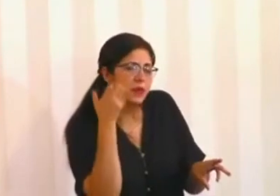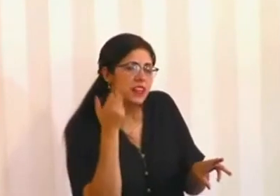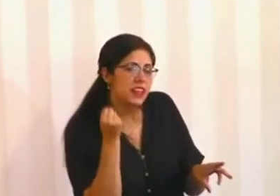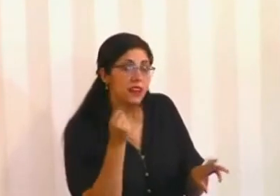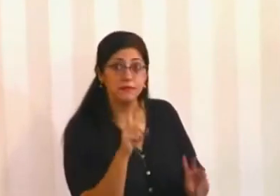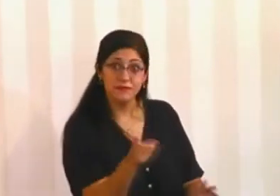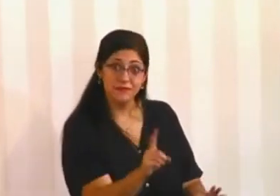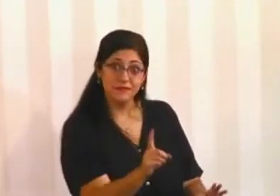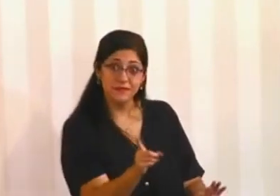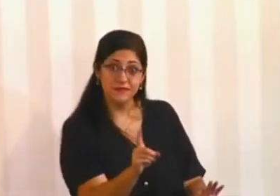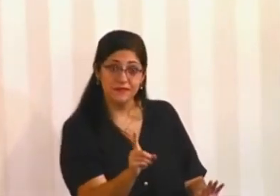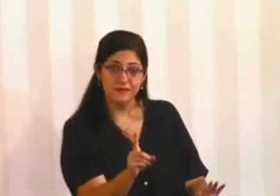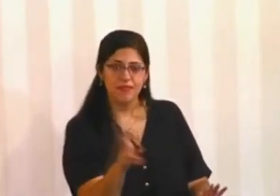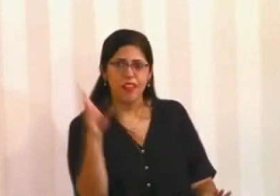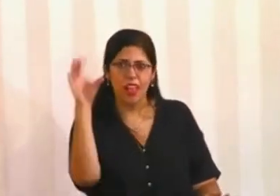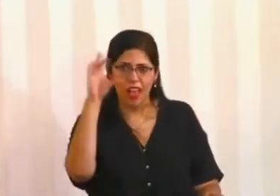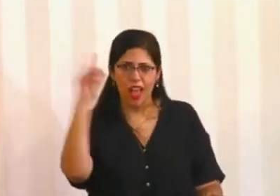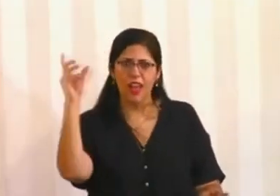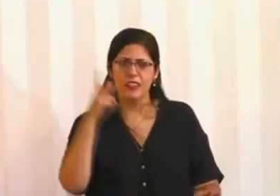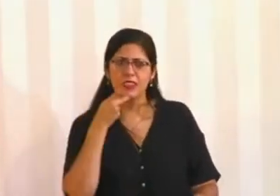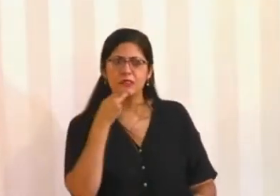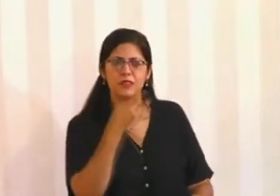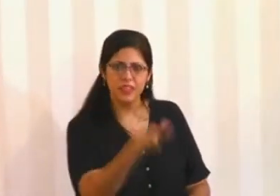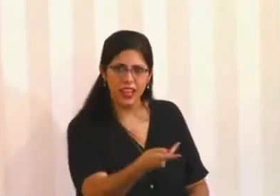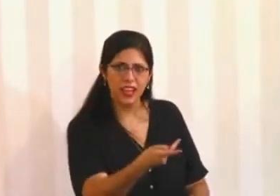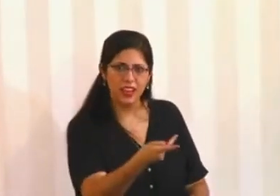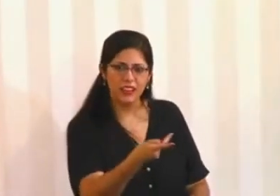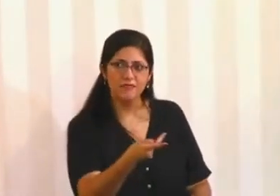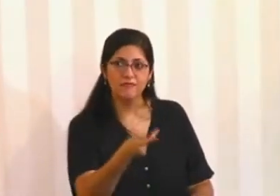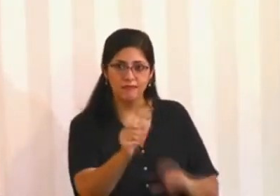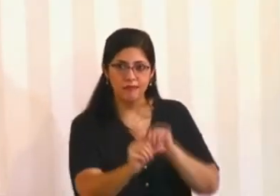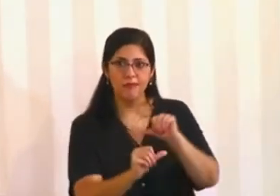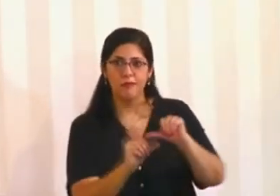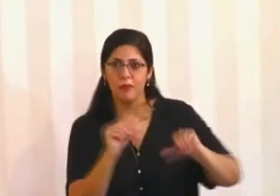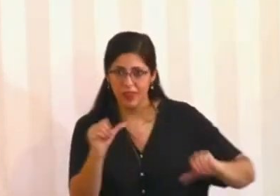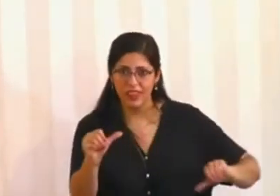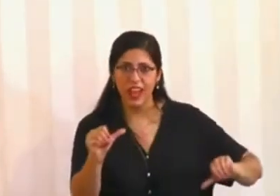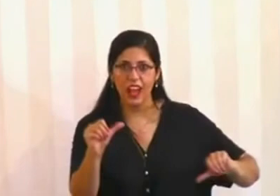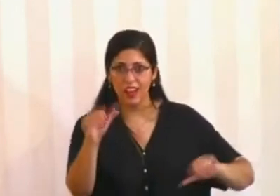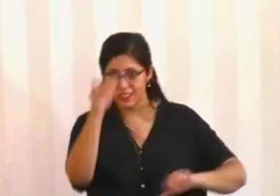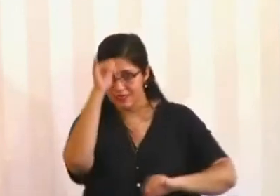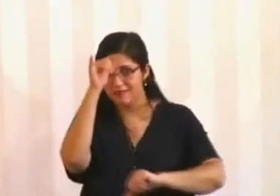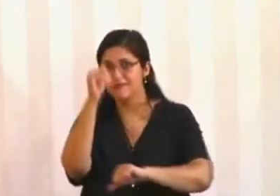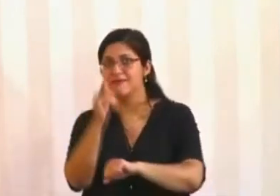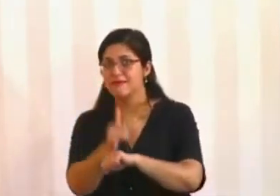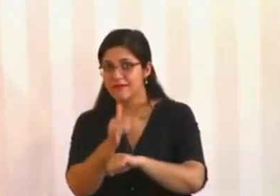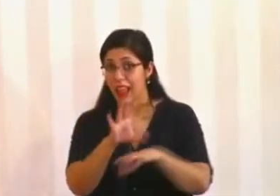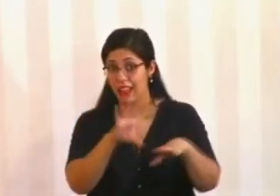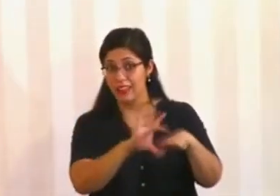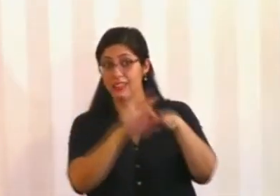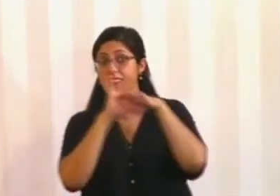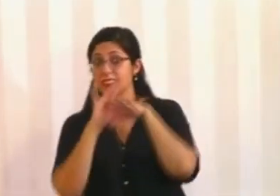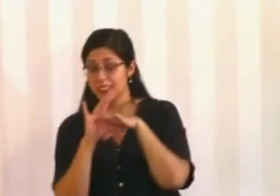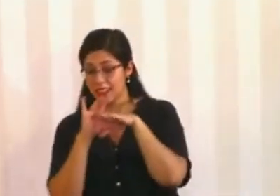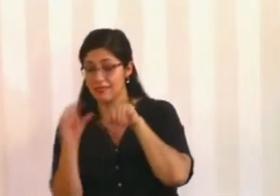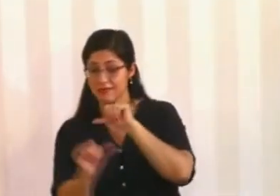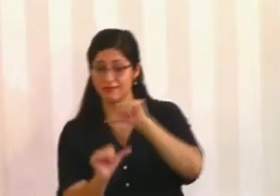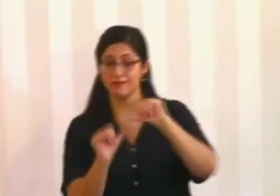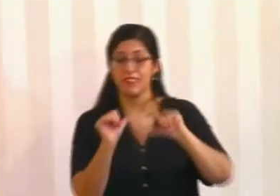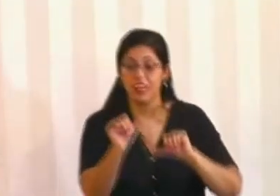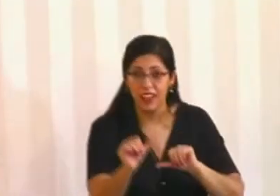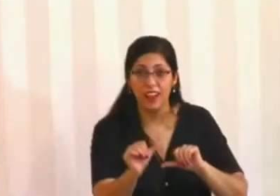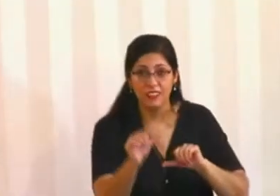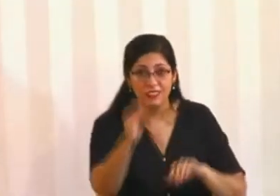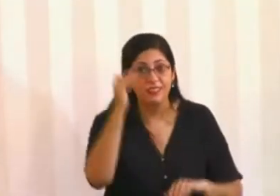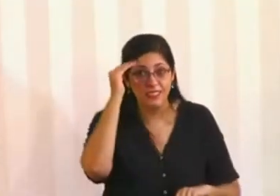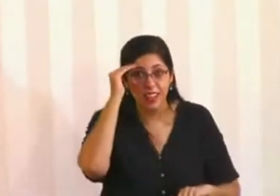até o Senhor dizer: talvez é a hora de passar o bastão. Nós temos esse momento, nós vamos passar o bastão um dia vai chegar algum jovem pastor perto de mim,